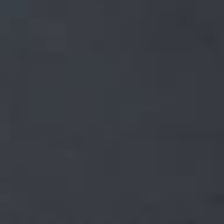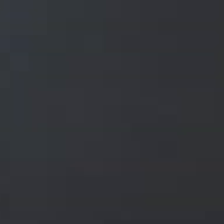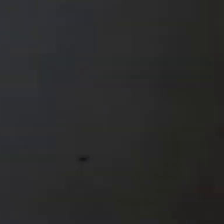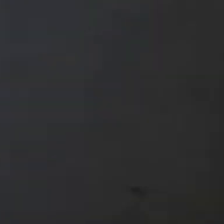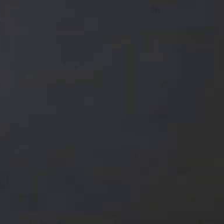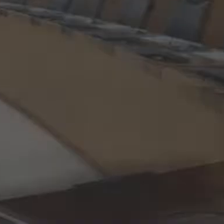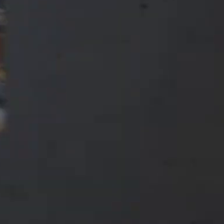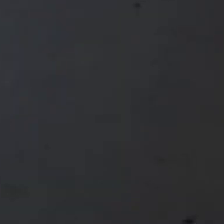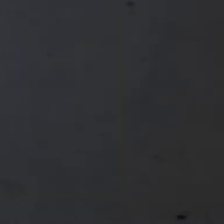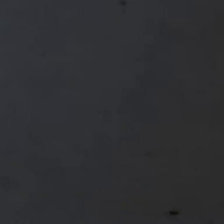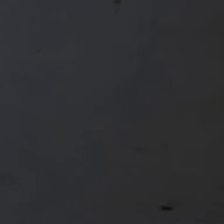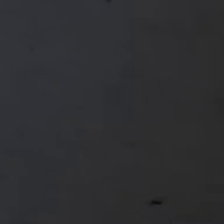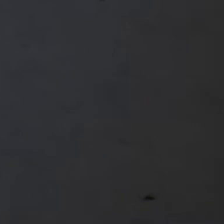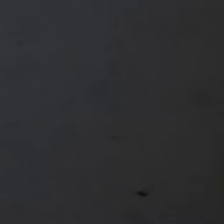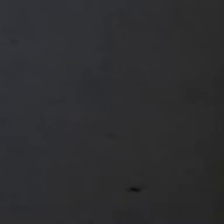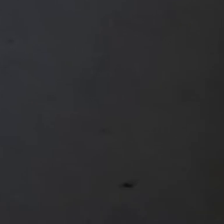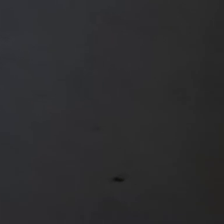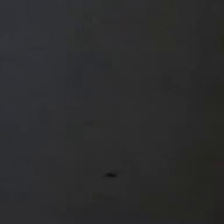questão.